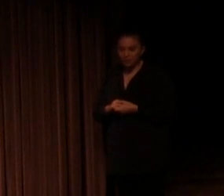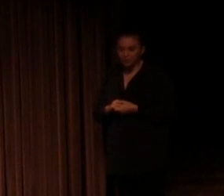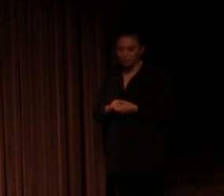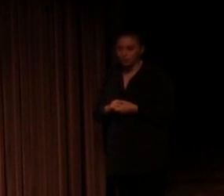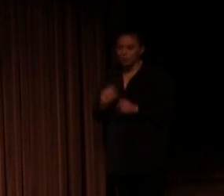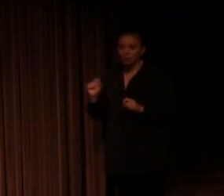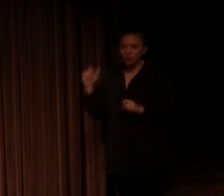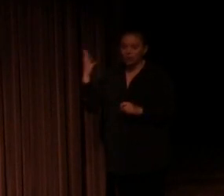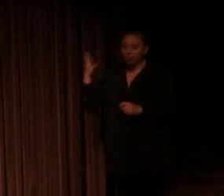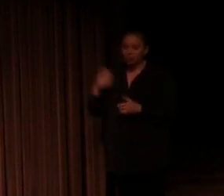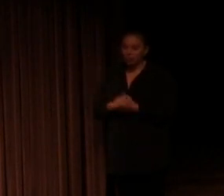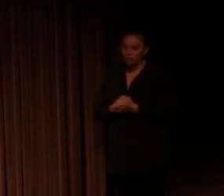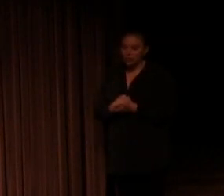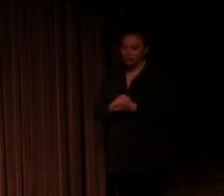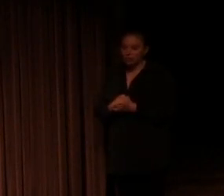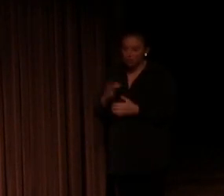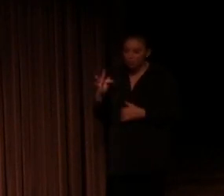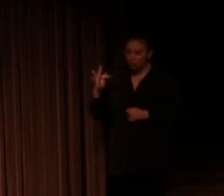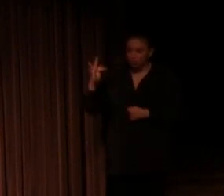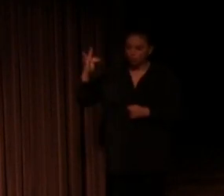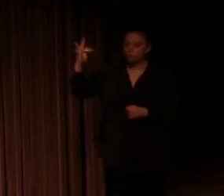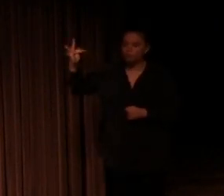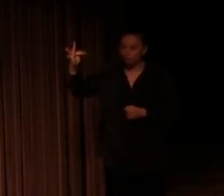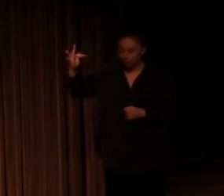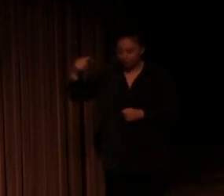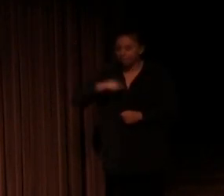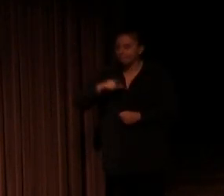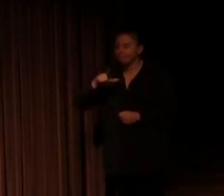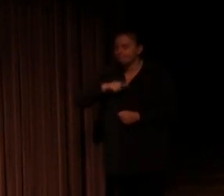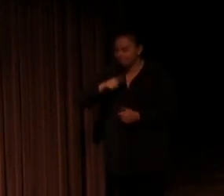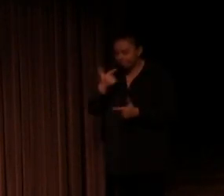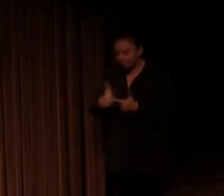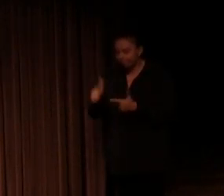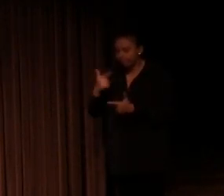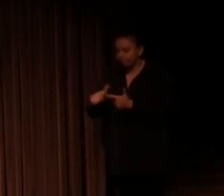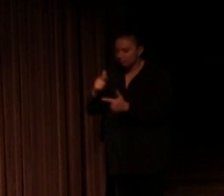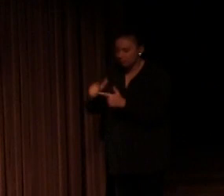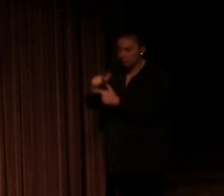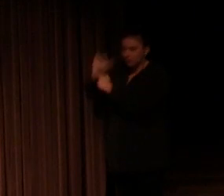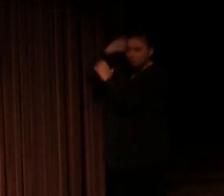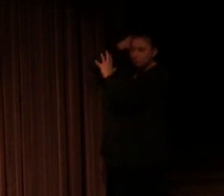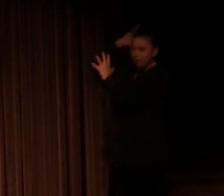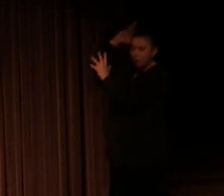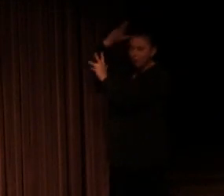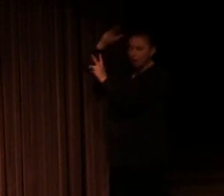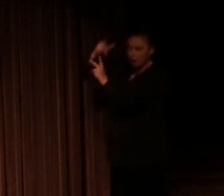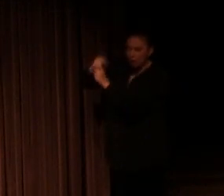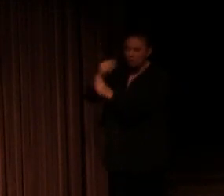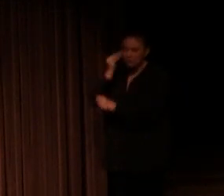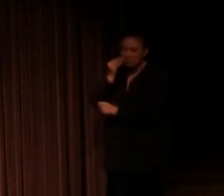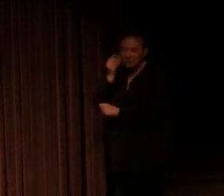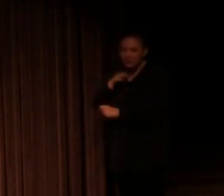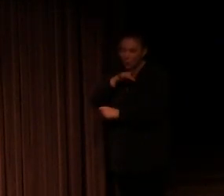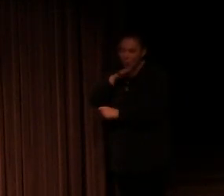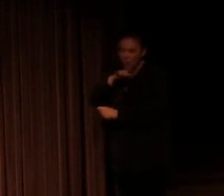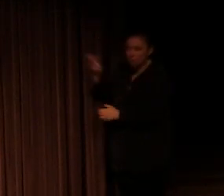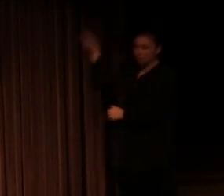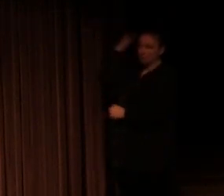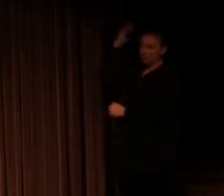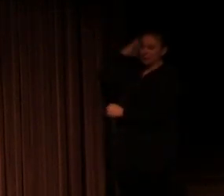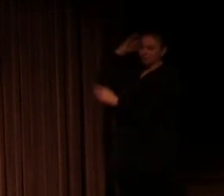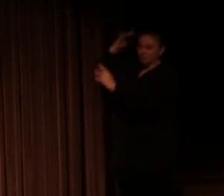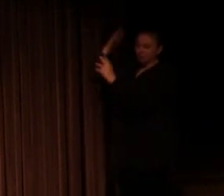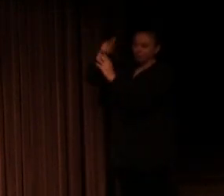repercussão em toda a sua vida adulta é aquilo que ela sofreu e vivenciou experimentou na primeira infância